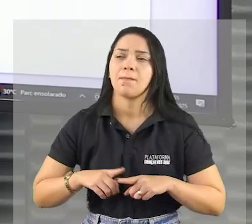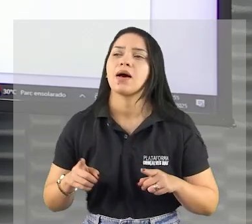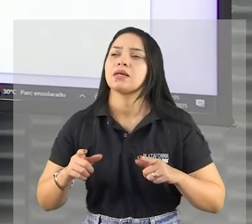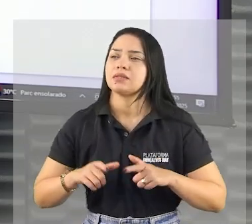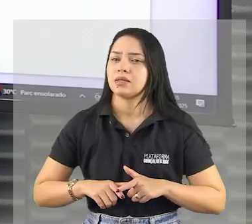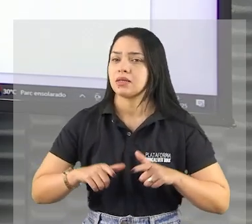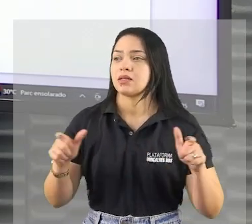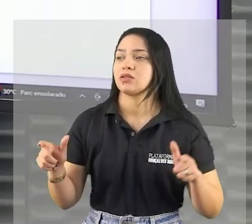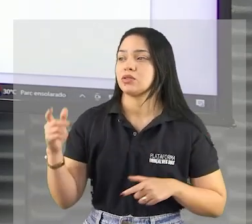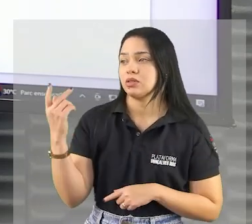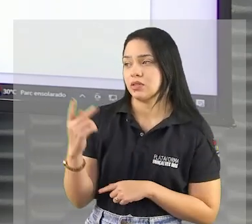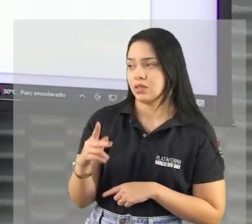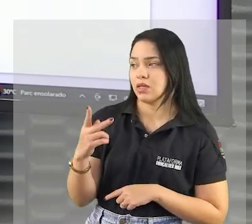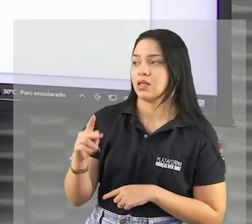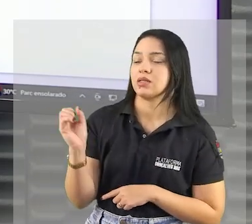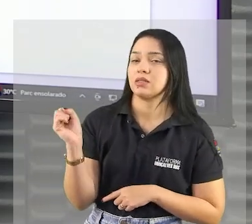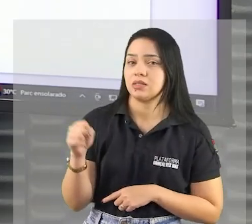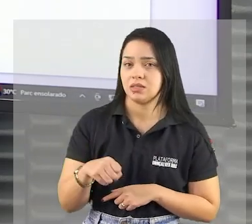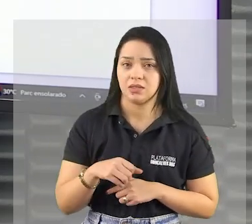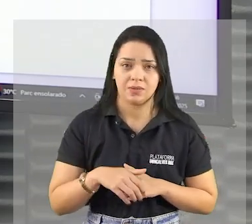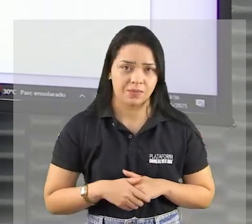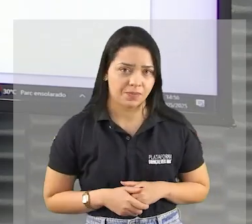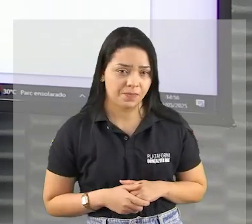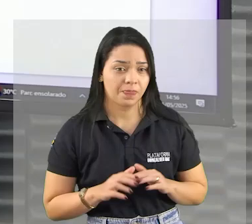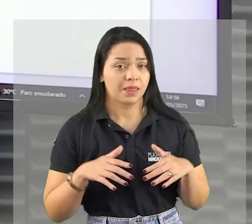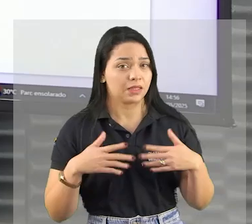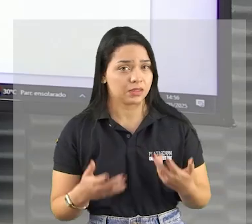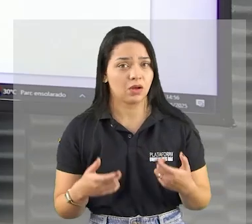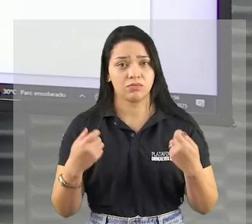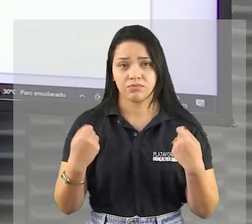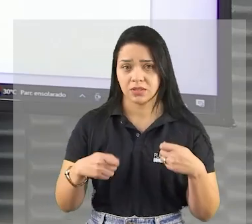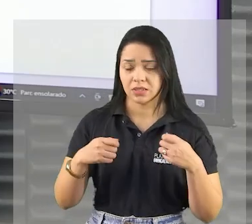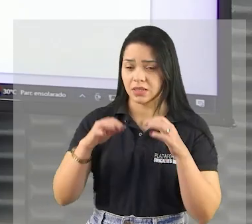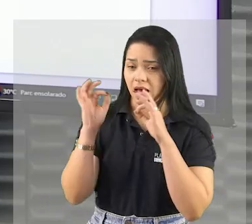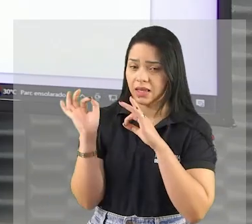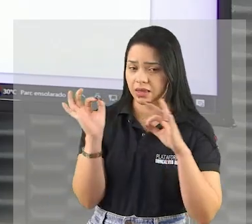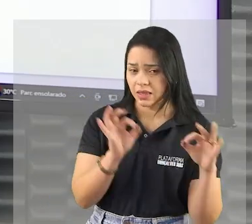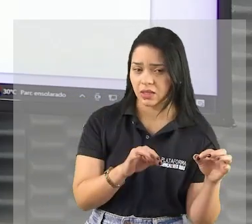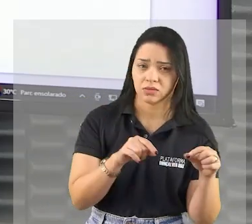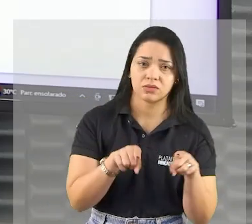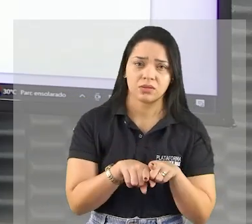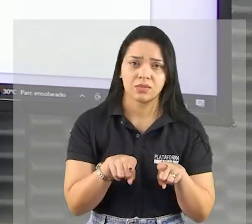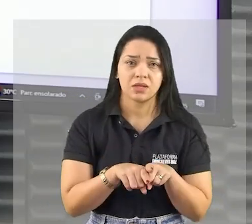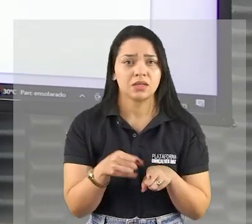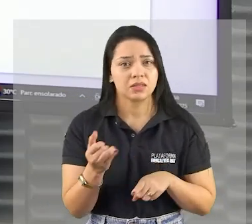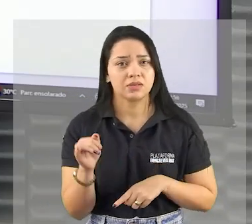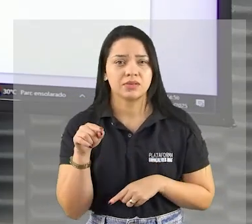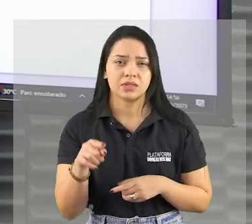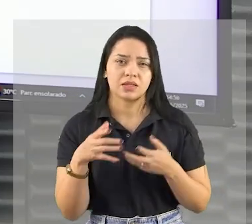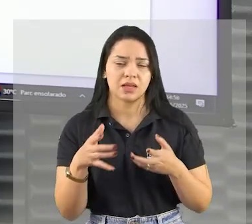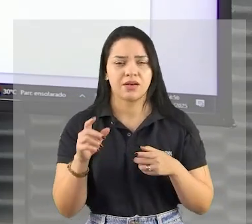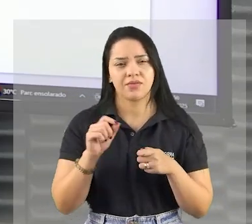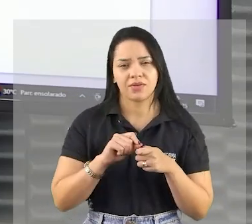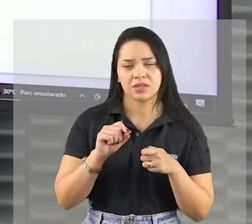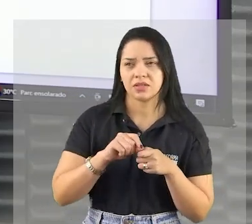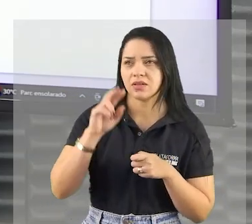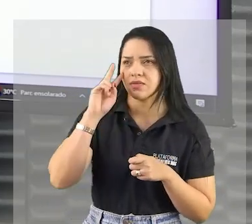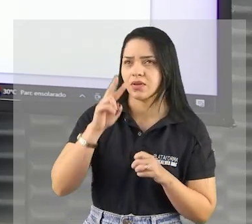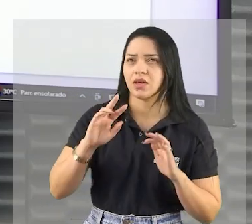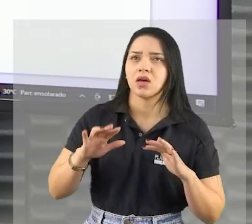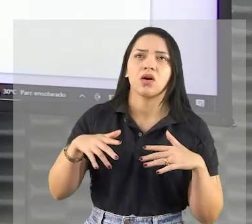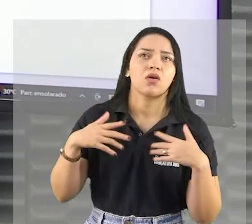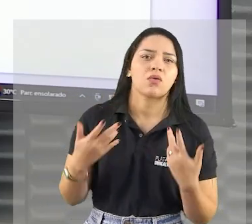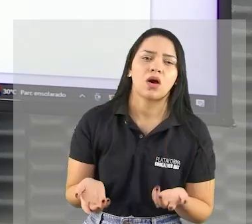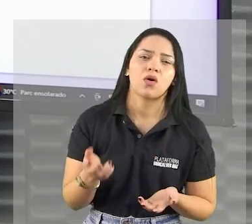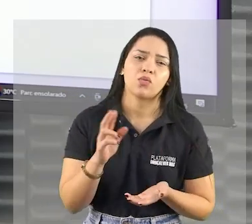parte delas sim, né? Então, a gente precisa ficar atento a isso também. Se você quer fazer o exame, você tem que ver que universidades você